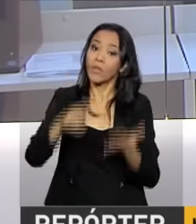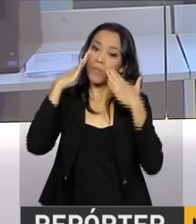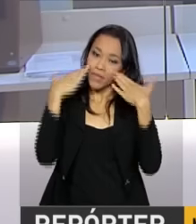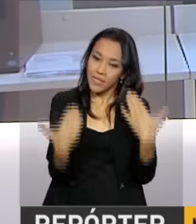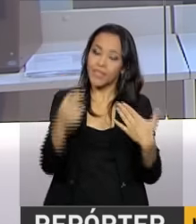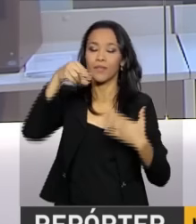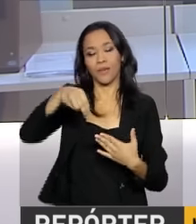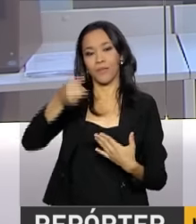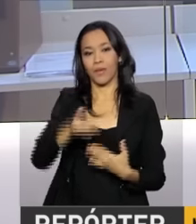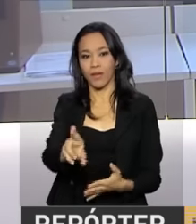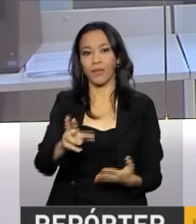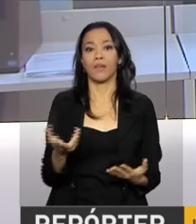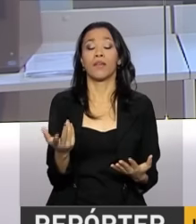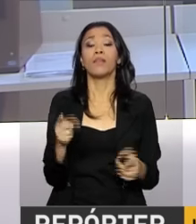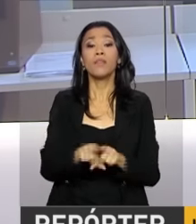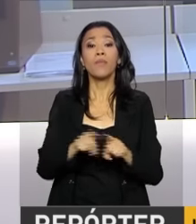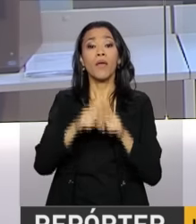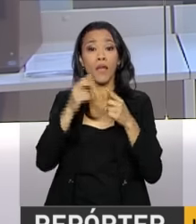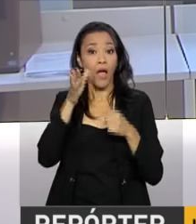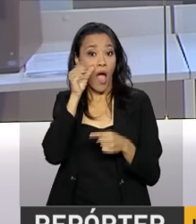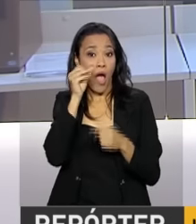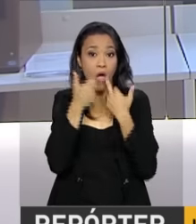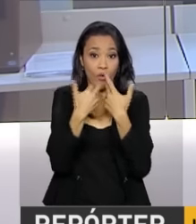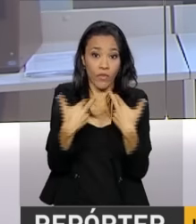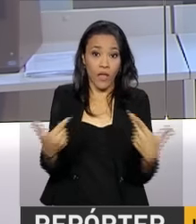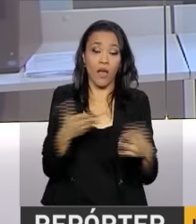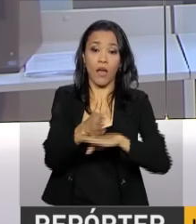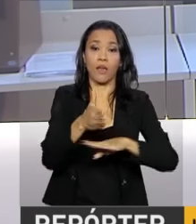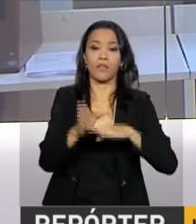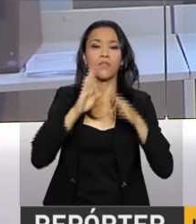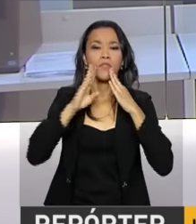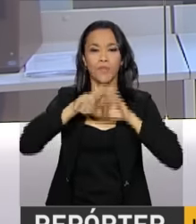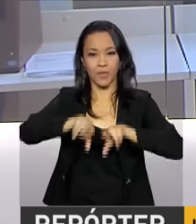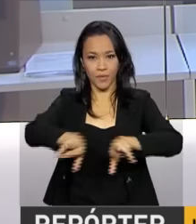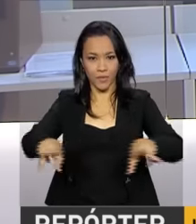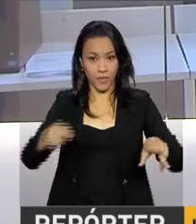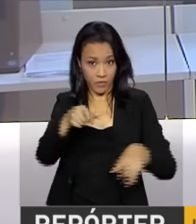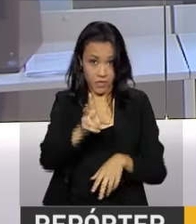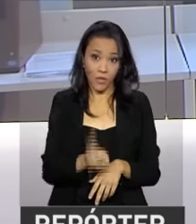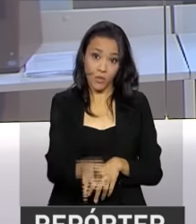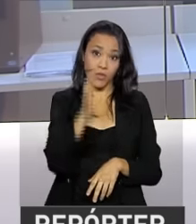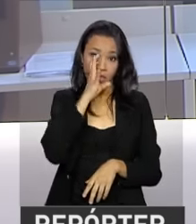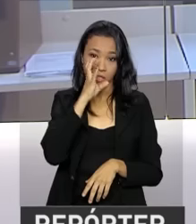Repórter NBR. Acompanhe também as novidades em nossas redes sociais. E você